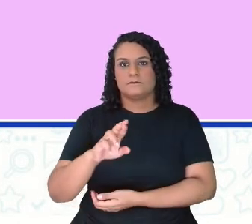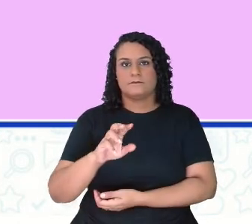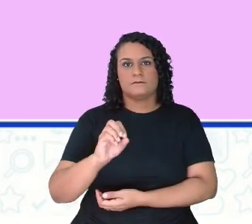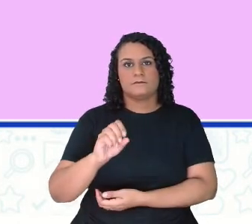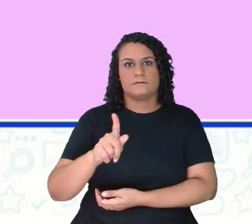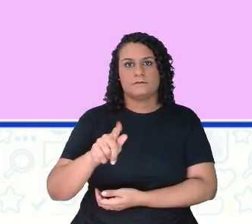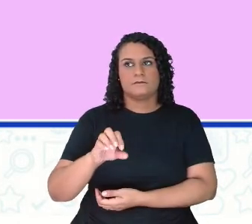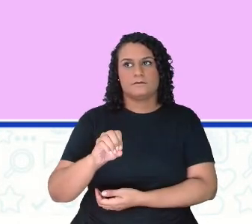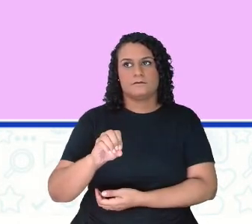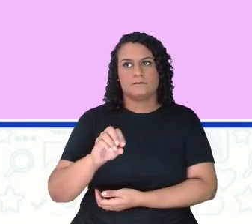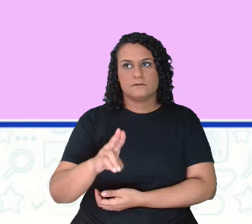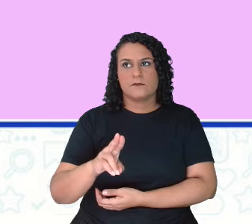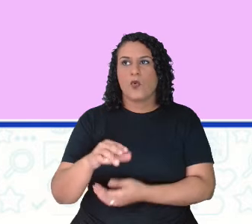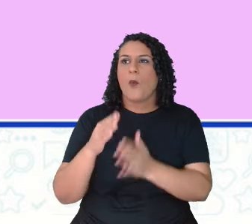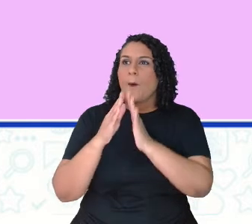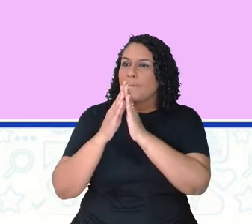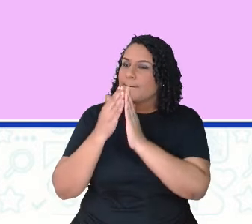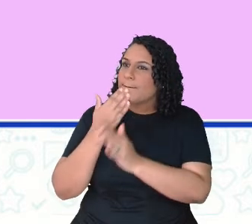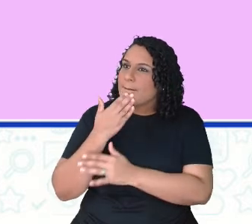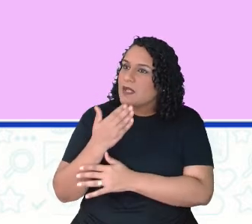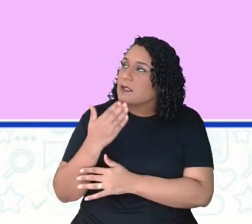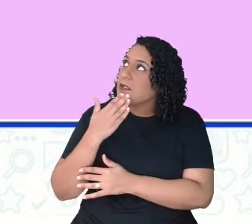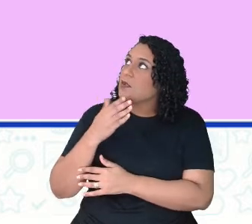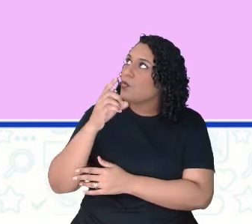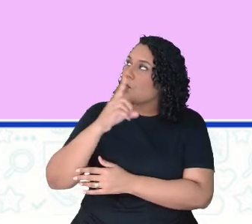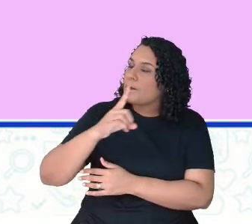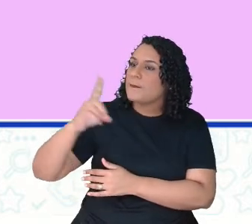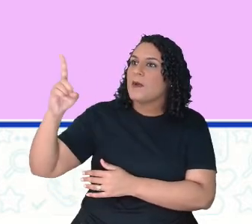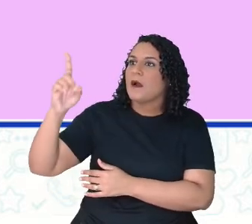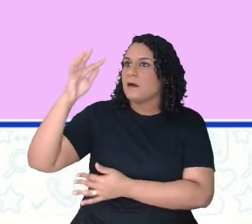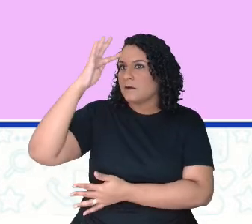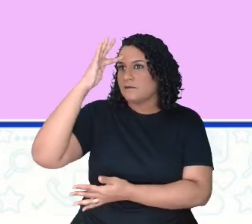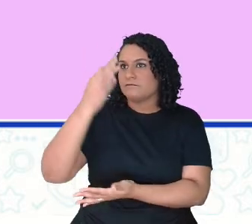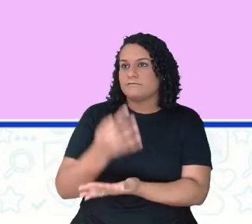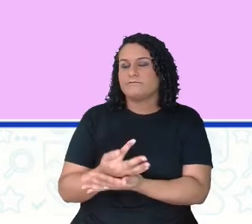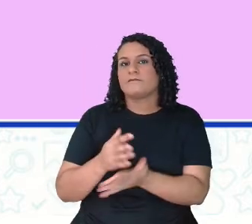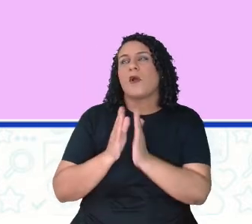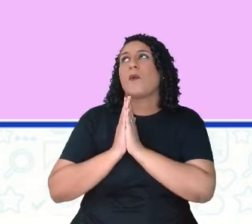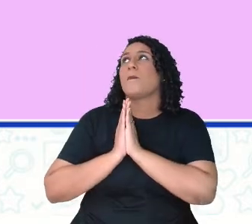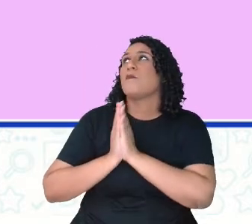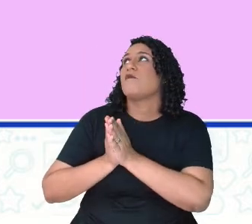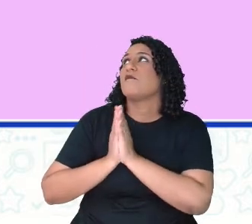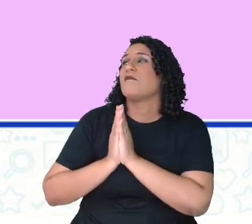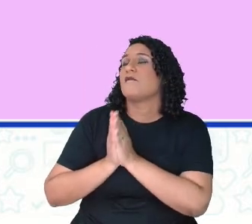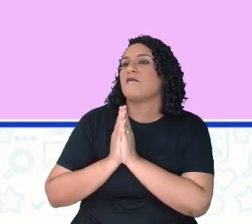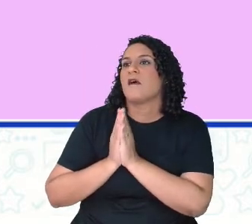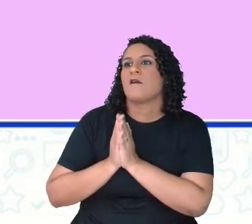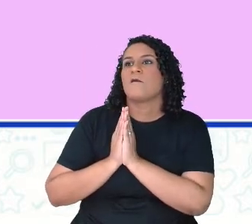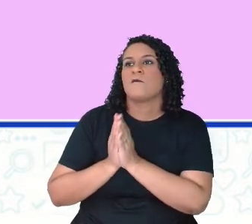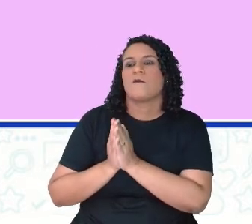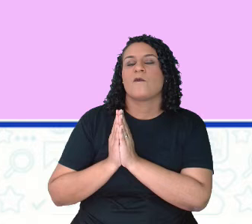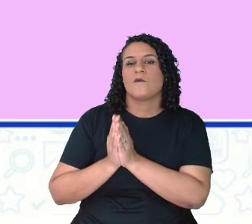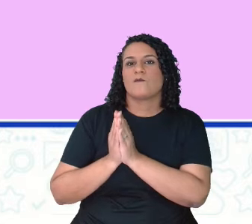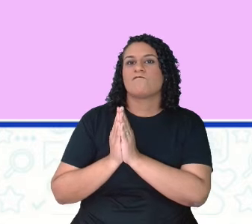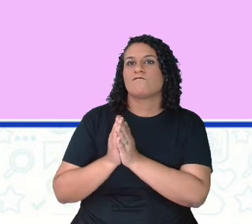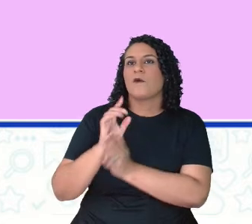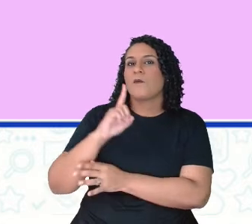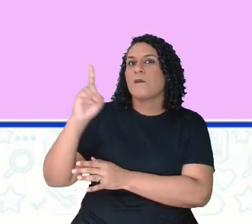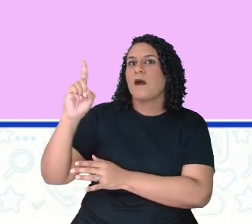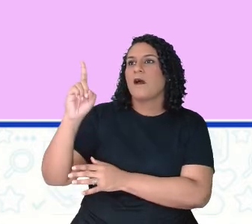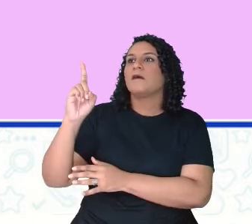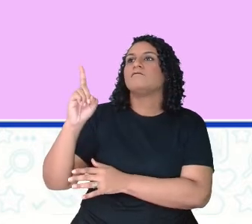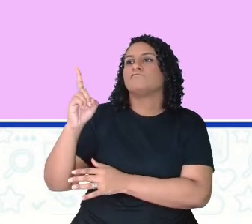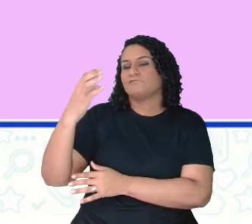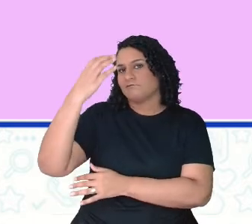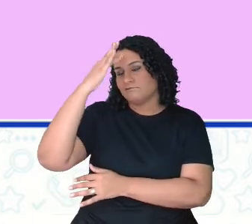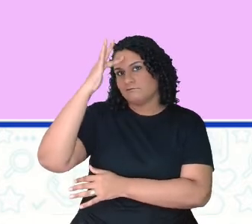Rogou ao Divino Pai Eterno com fé. Suplicou ao Divino Pai Eterno com fé. Então, vocês percebem